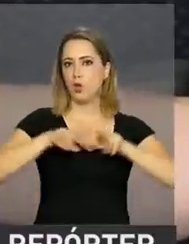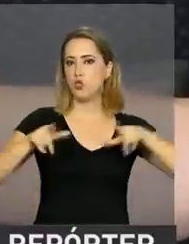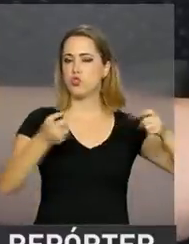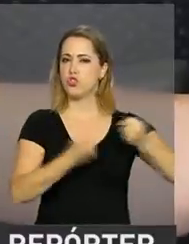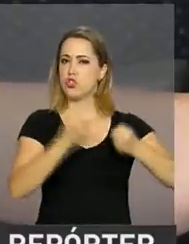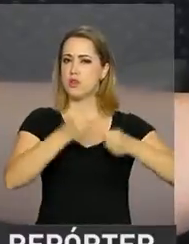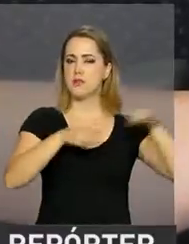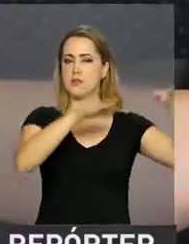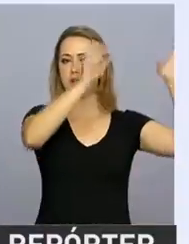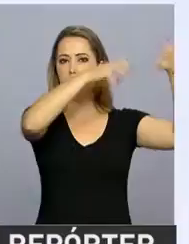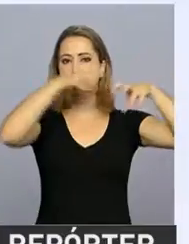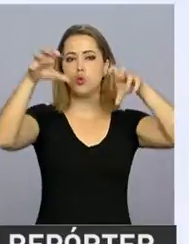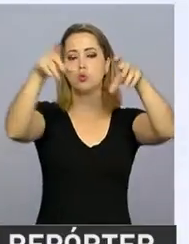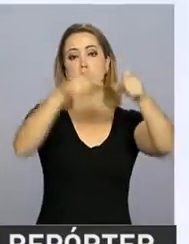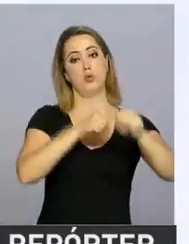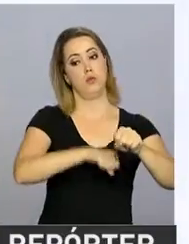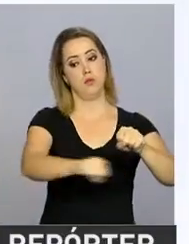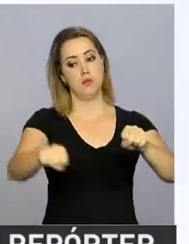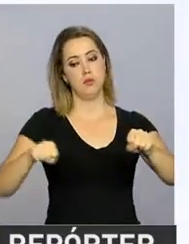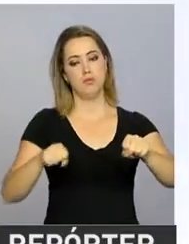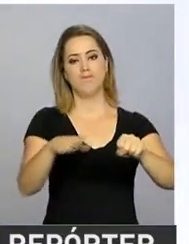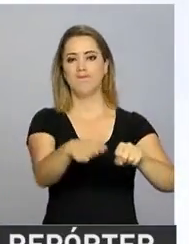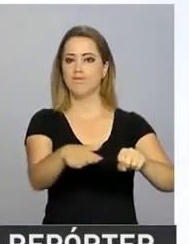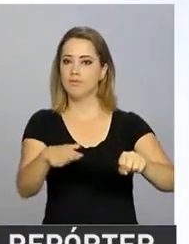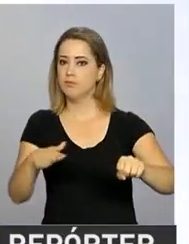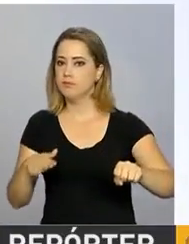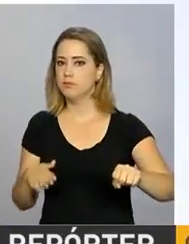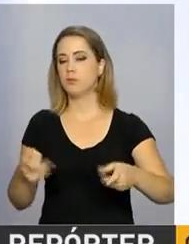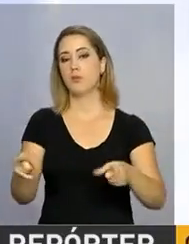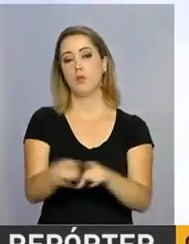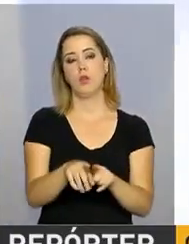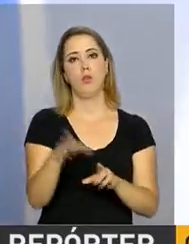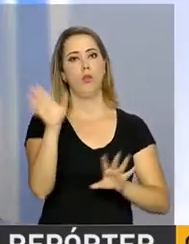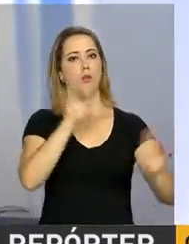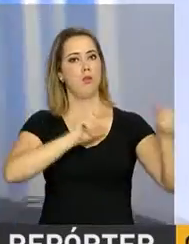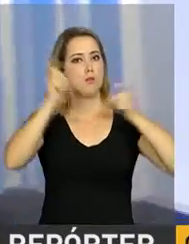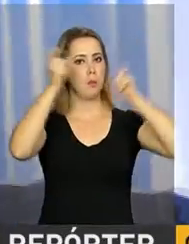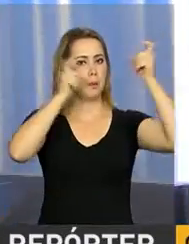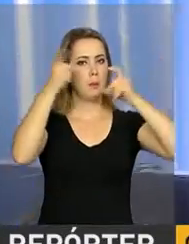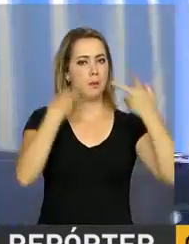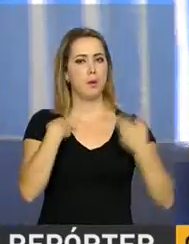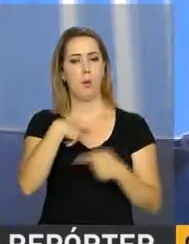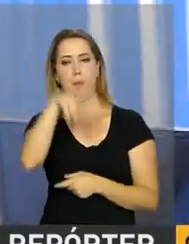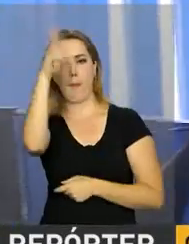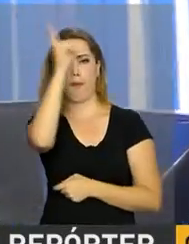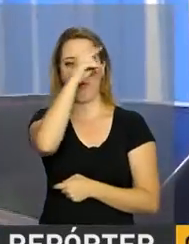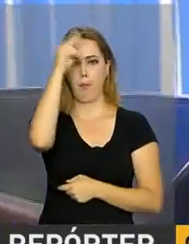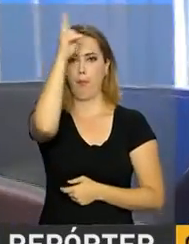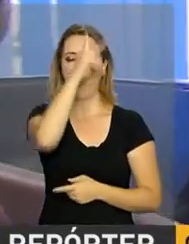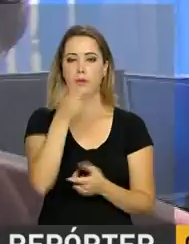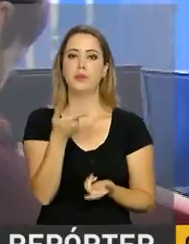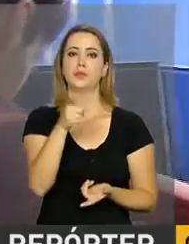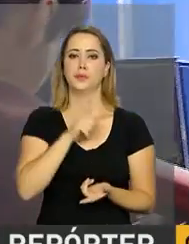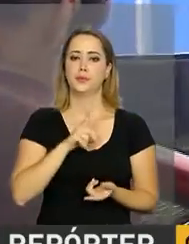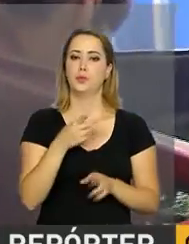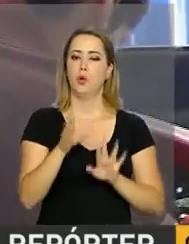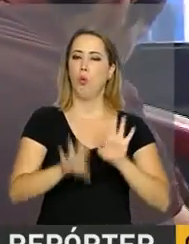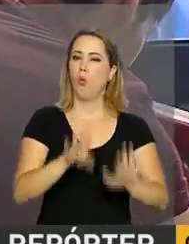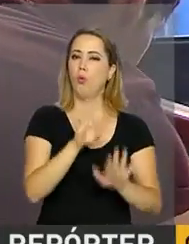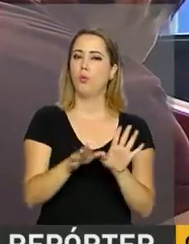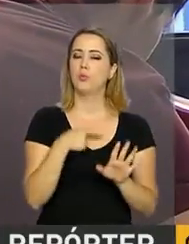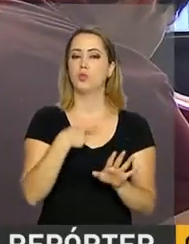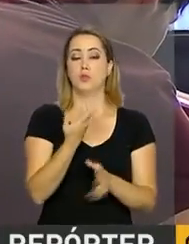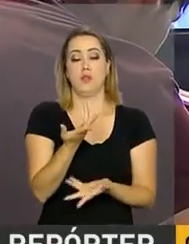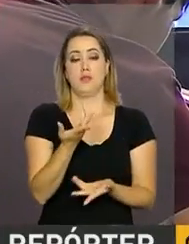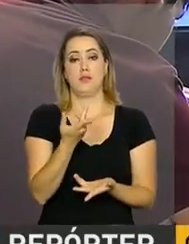e manobra em marcha ré o equipamento também alerta sobre os riscos de dirigir tirem embreagado contest que simula os efeitos